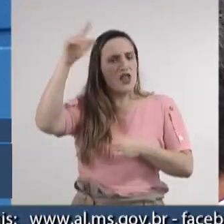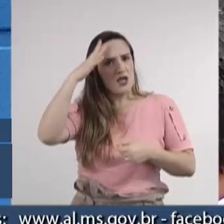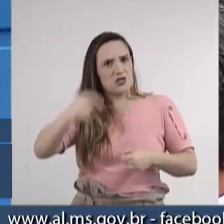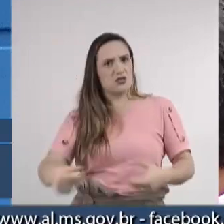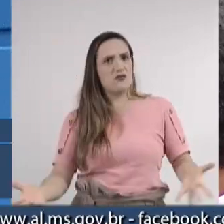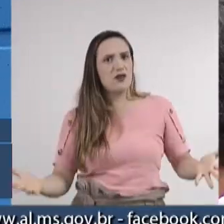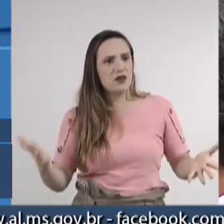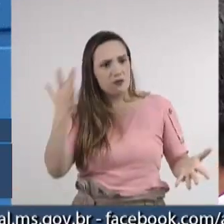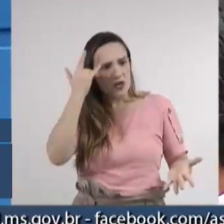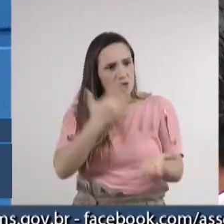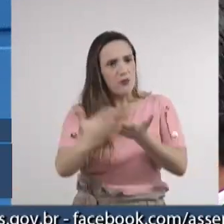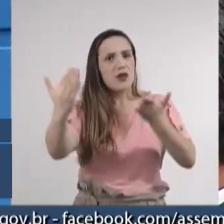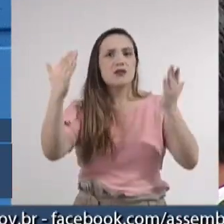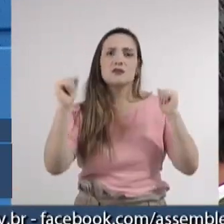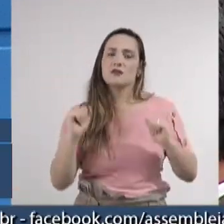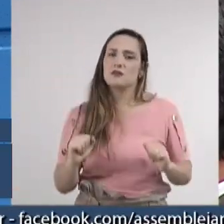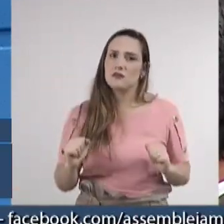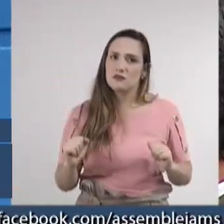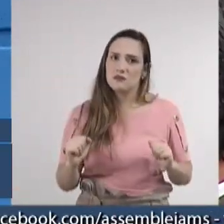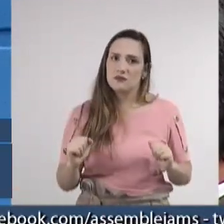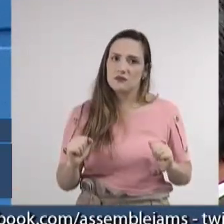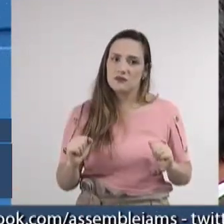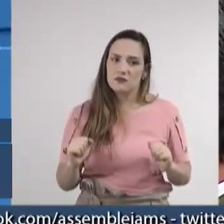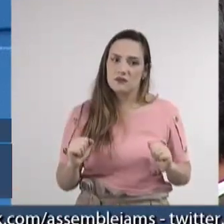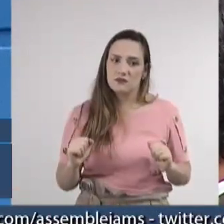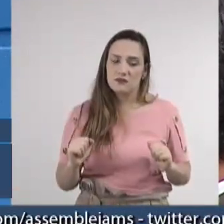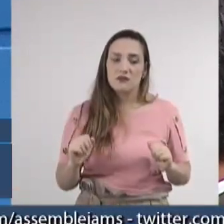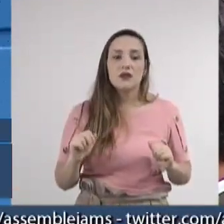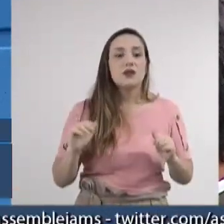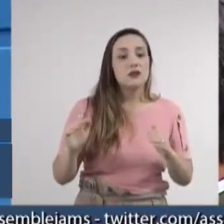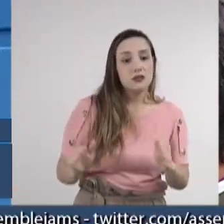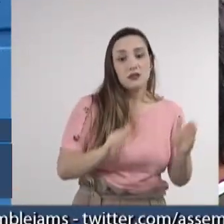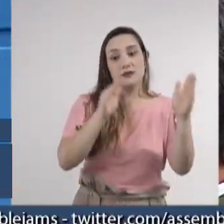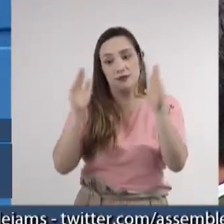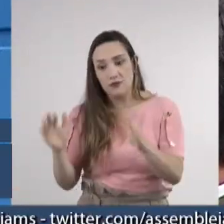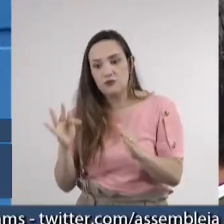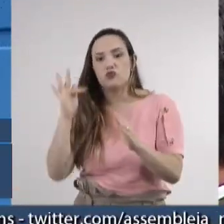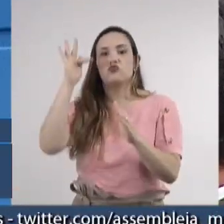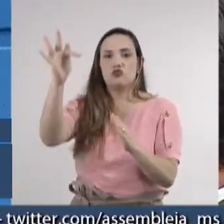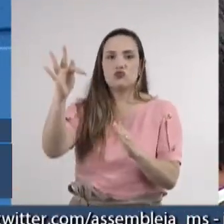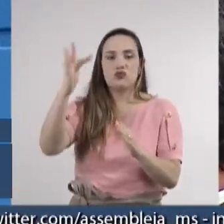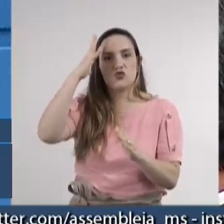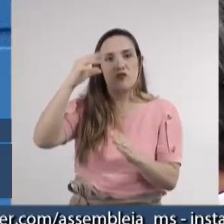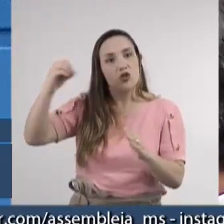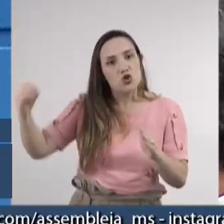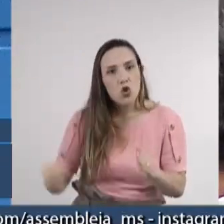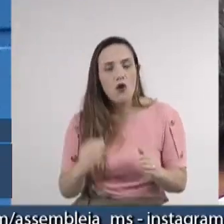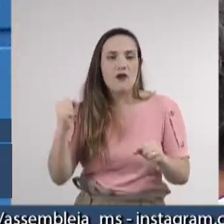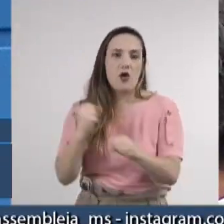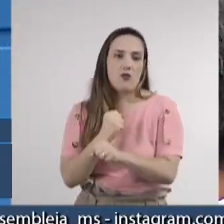assume a partir de amanhã. E aí, para frente, sim, discutiu a modelagem. Agora, nós não